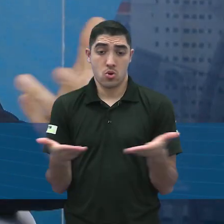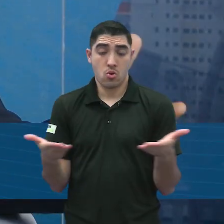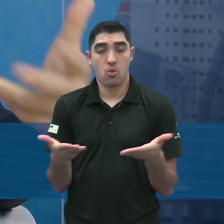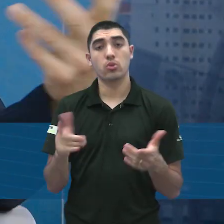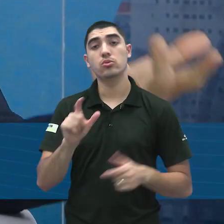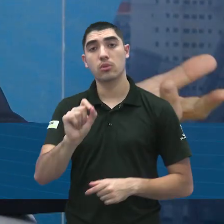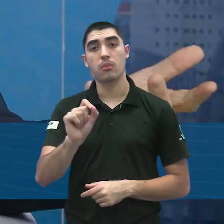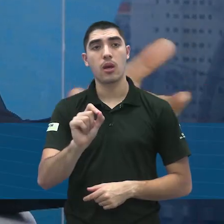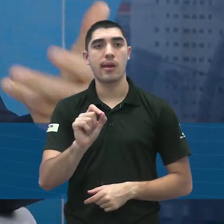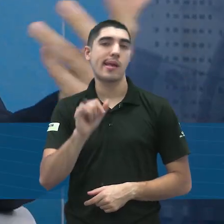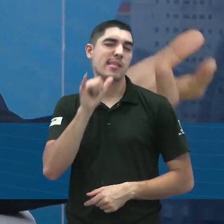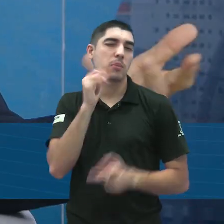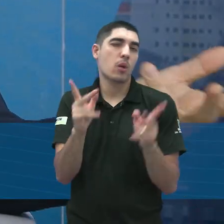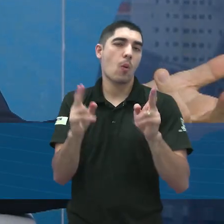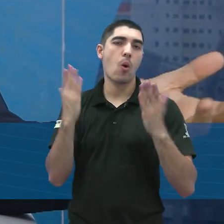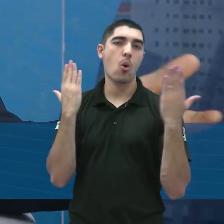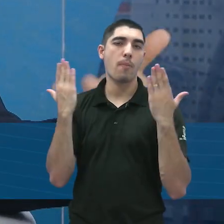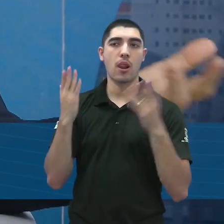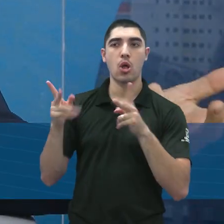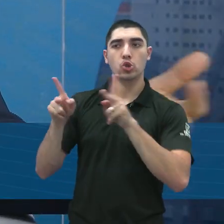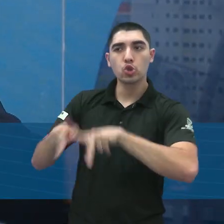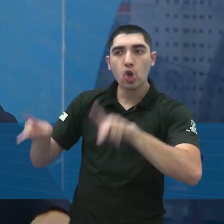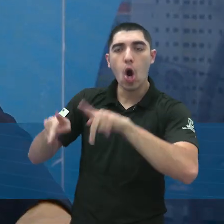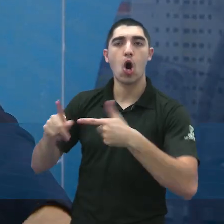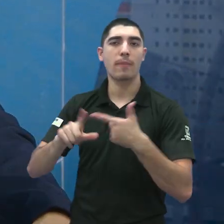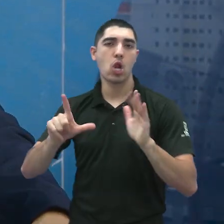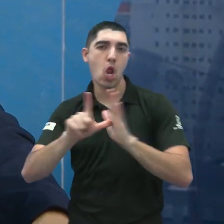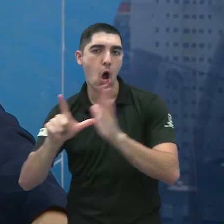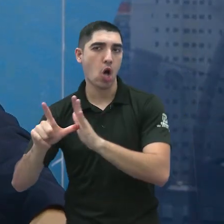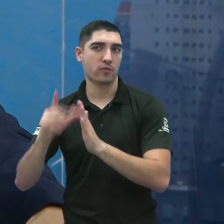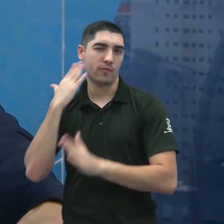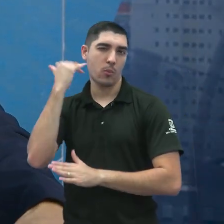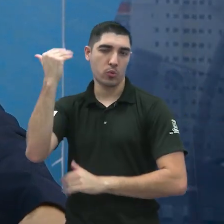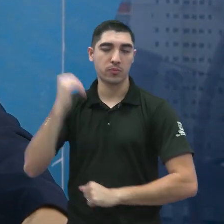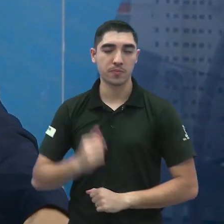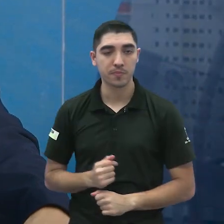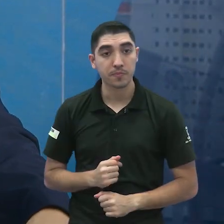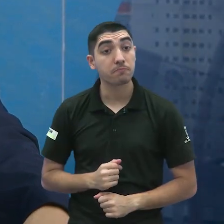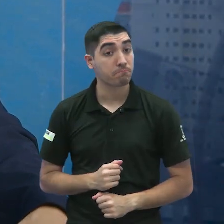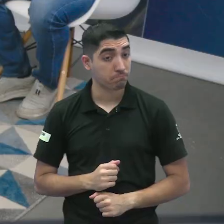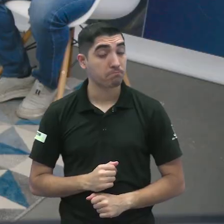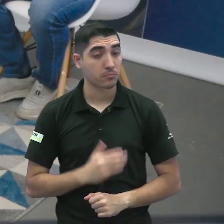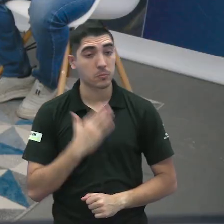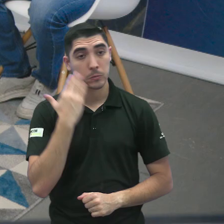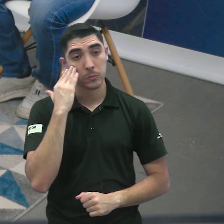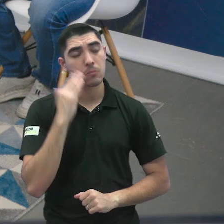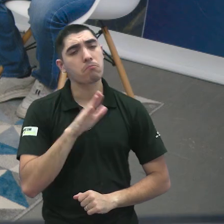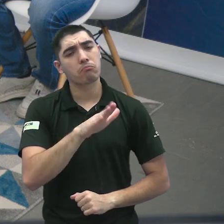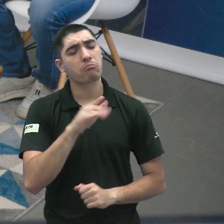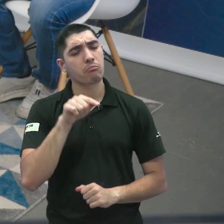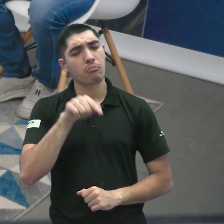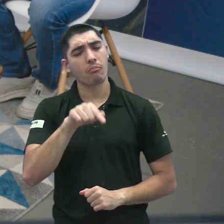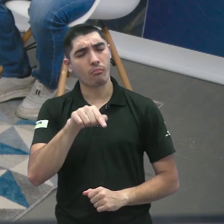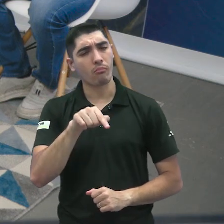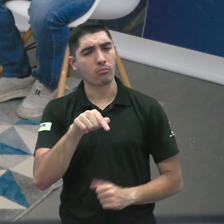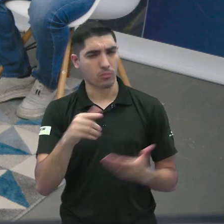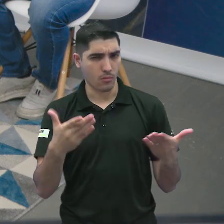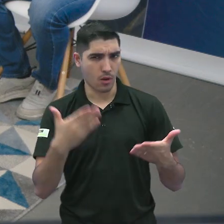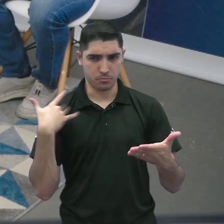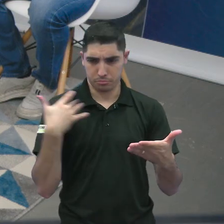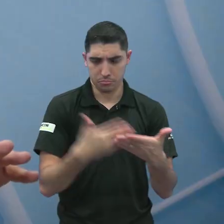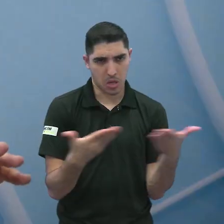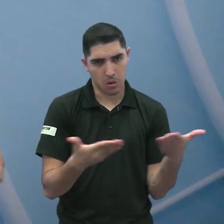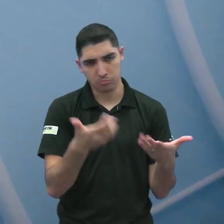né? Hoje, como diz, os grandes shoppings aí, né, de comércio. Sim. Gente, nesse cenário que a gente já debateu